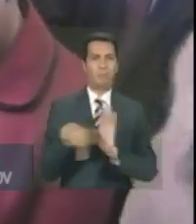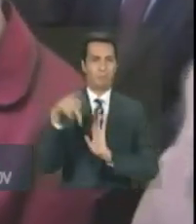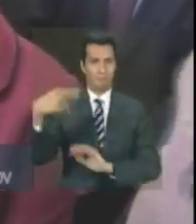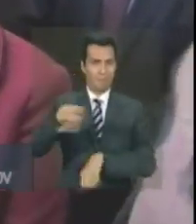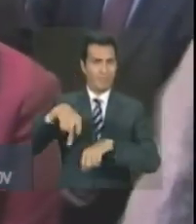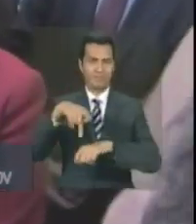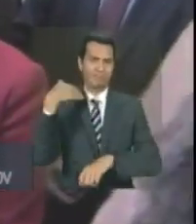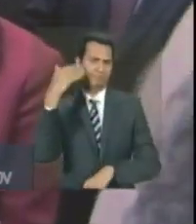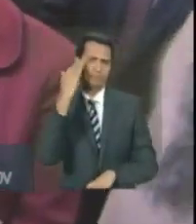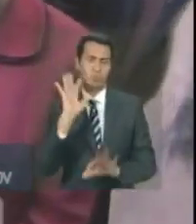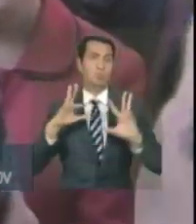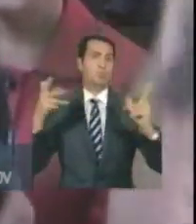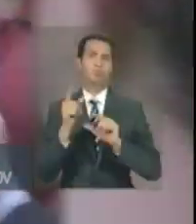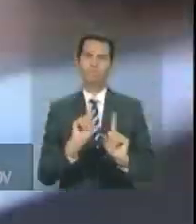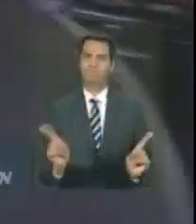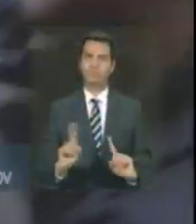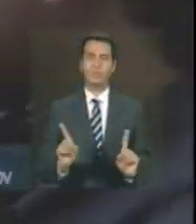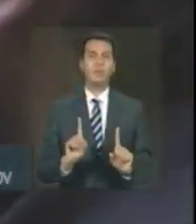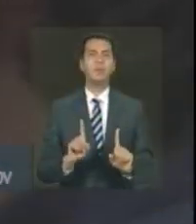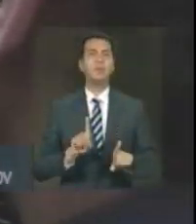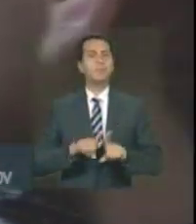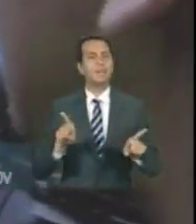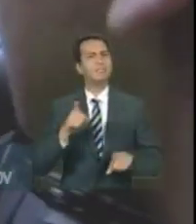na Dilma depois dessa visita, hein, presidente?